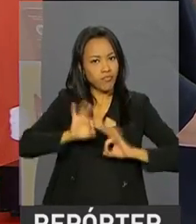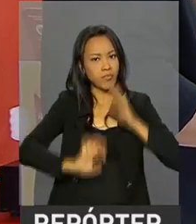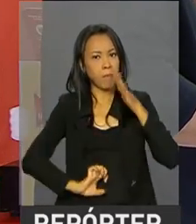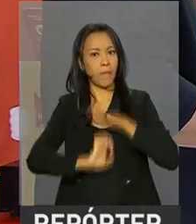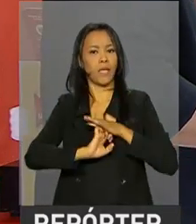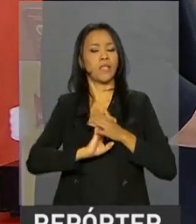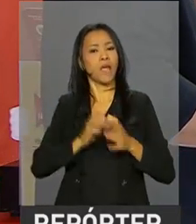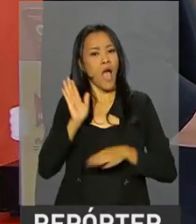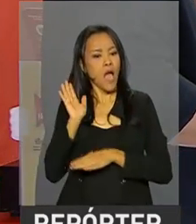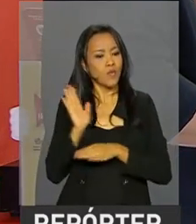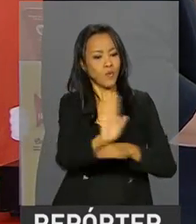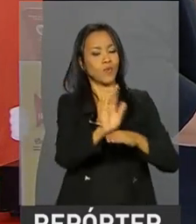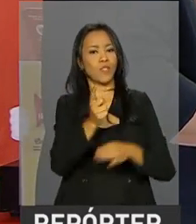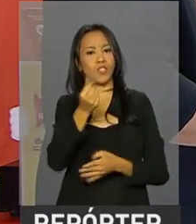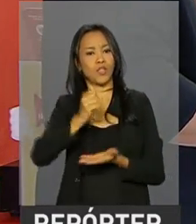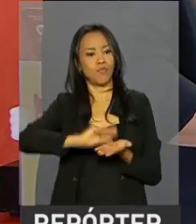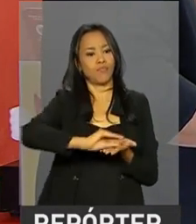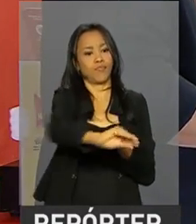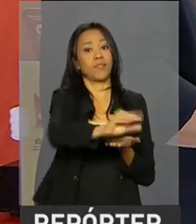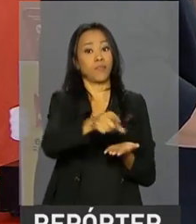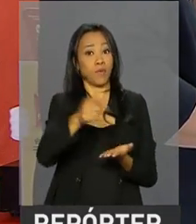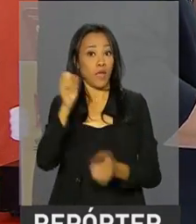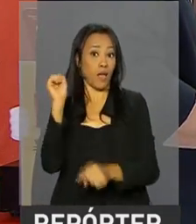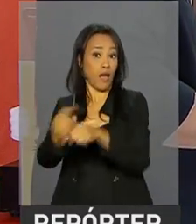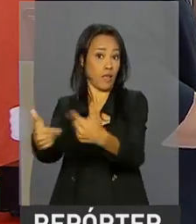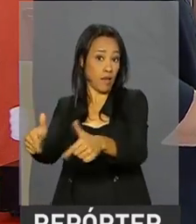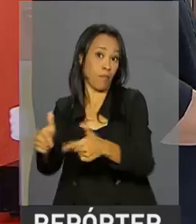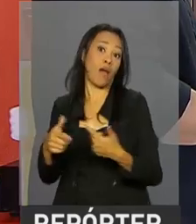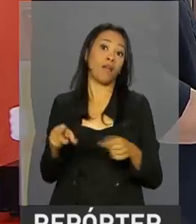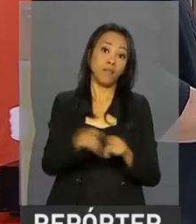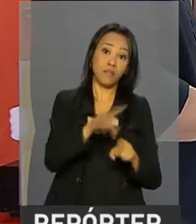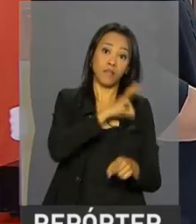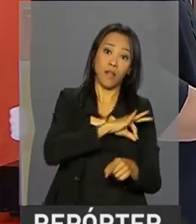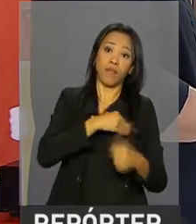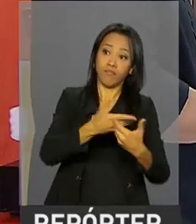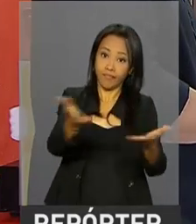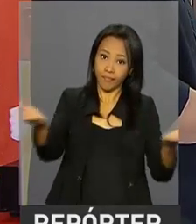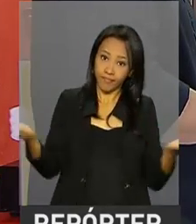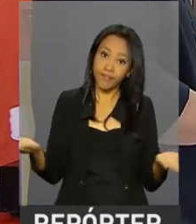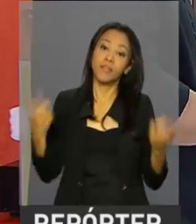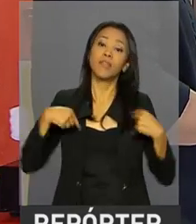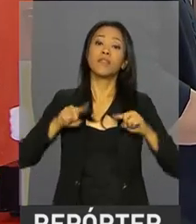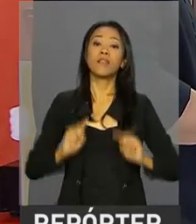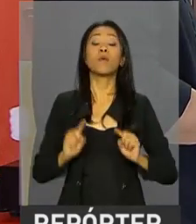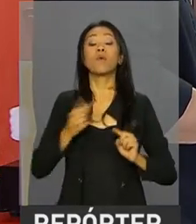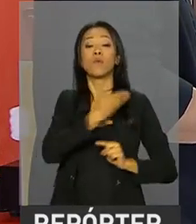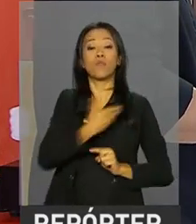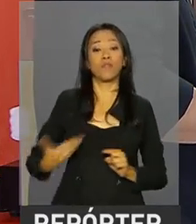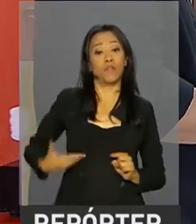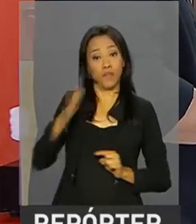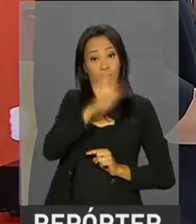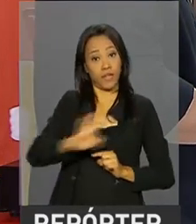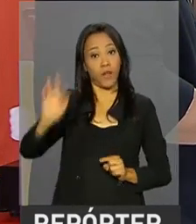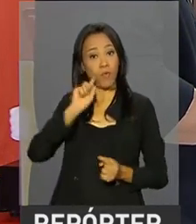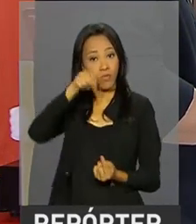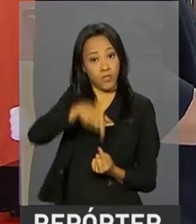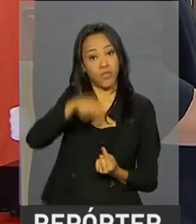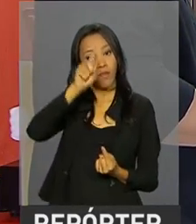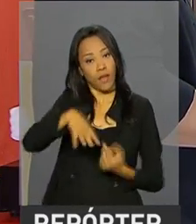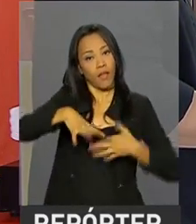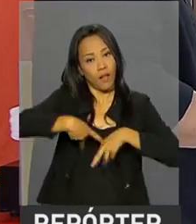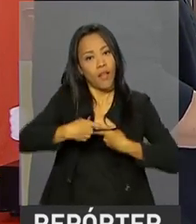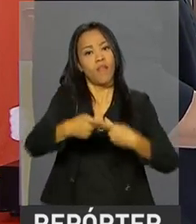financiar atividades que geram emprego e renda a ideia do governo federal é levar desenvolvimento